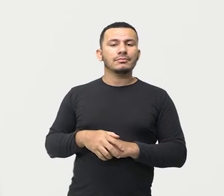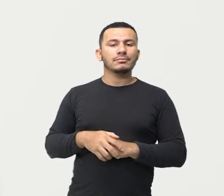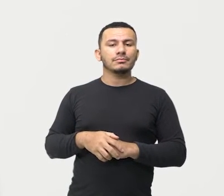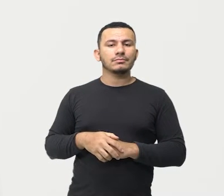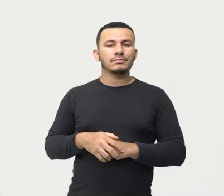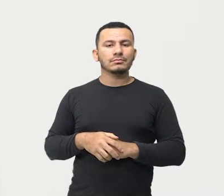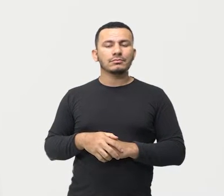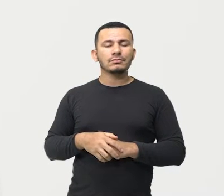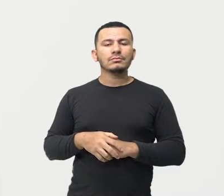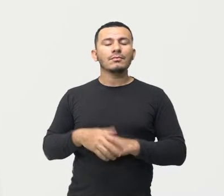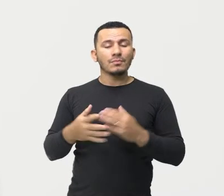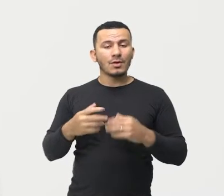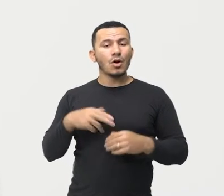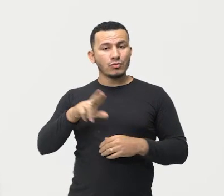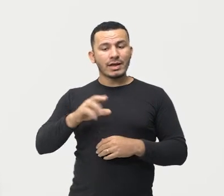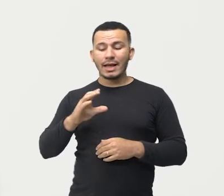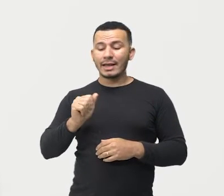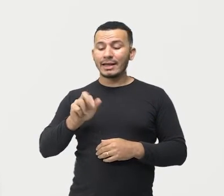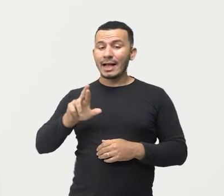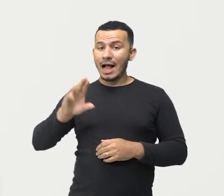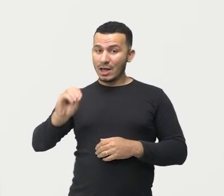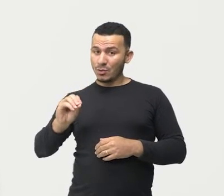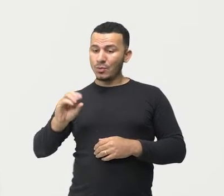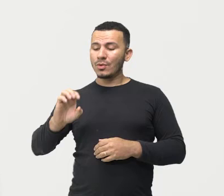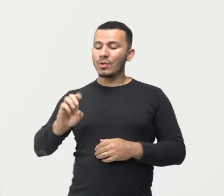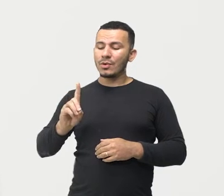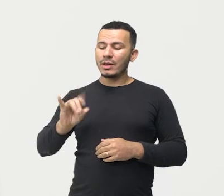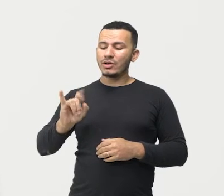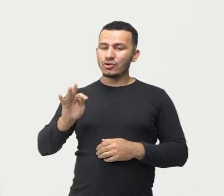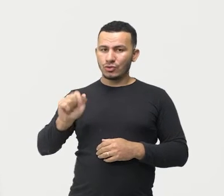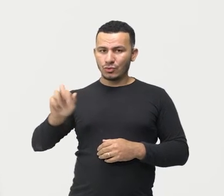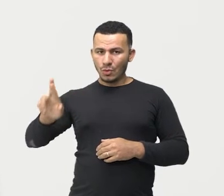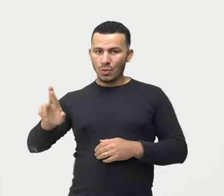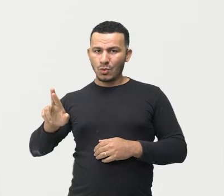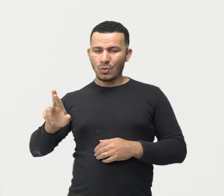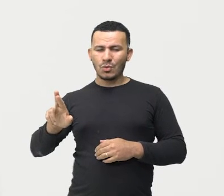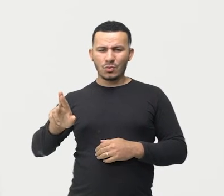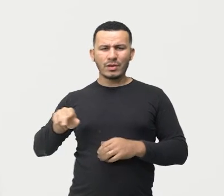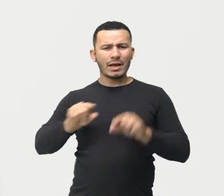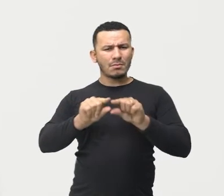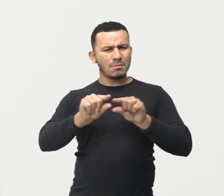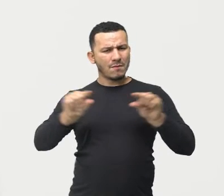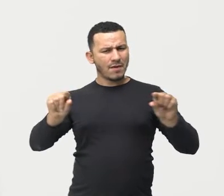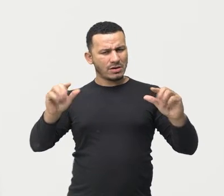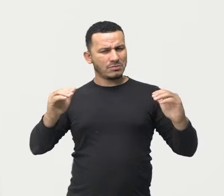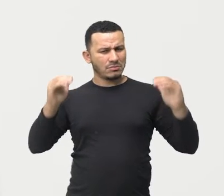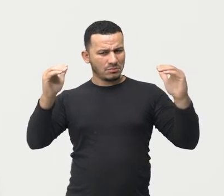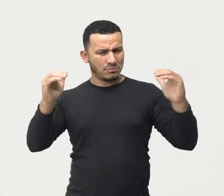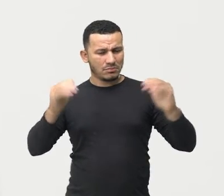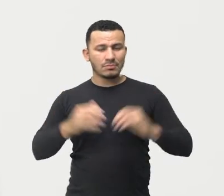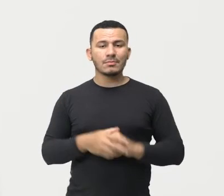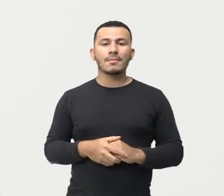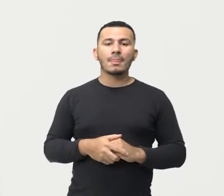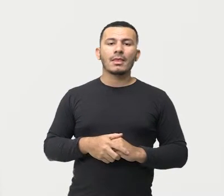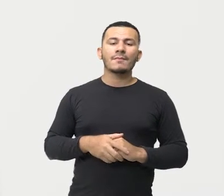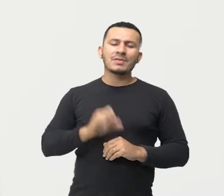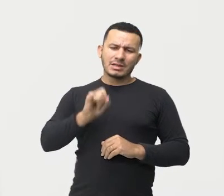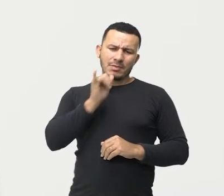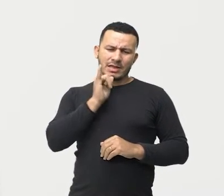gente usou caro editor. Se você fosse escrever uma carta para o seu diretor de escola,